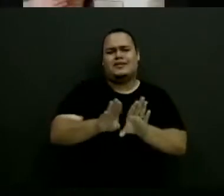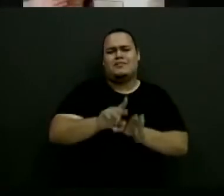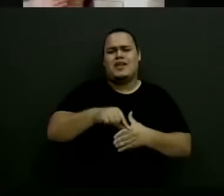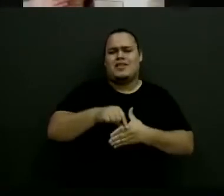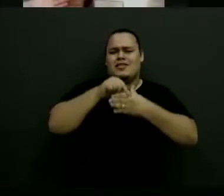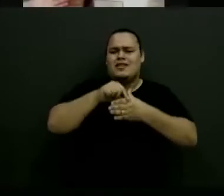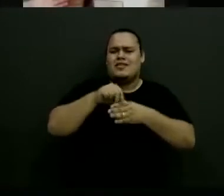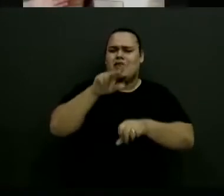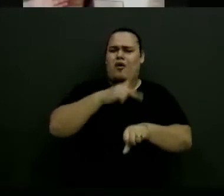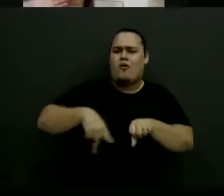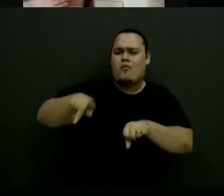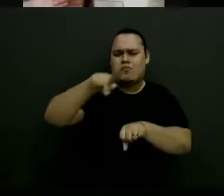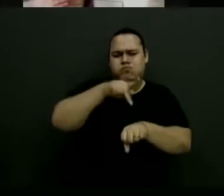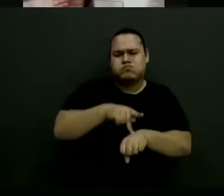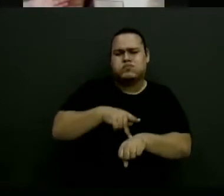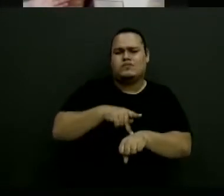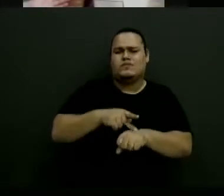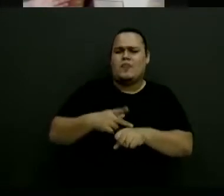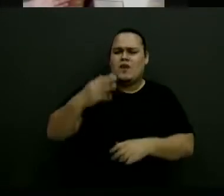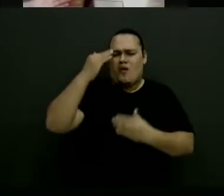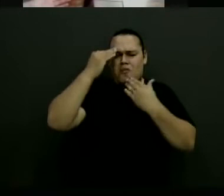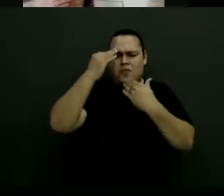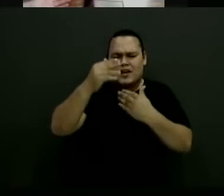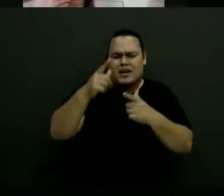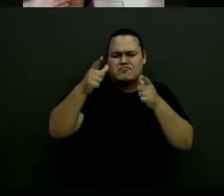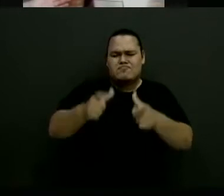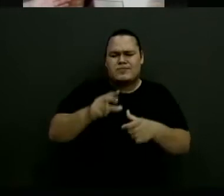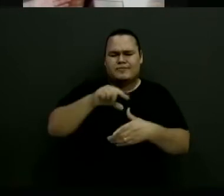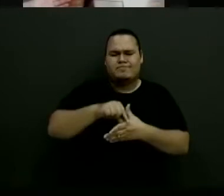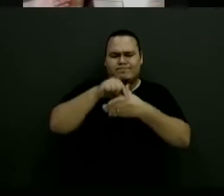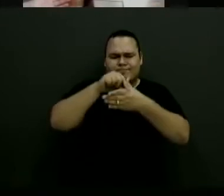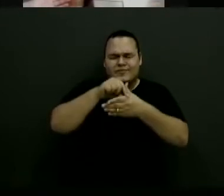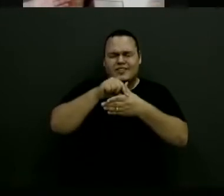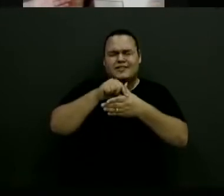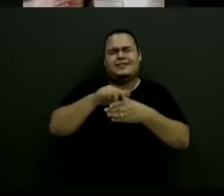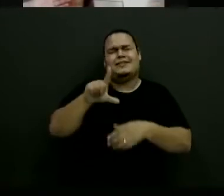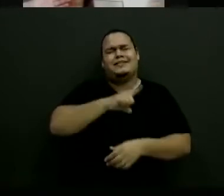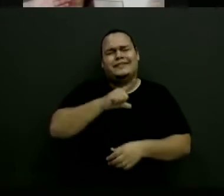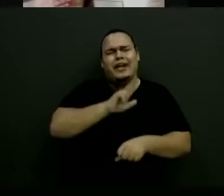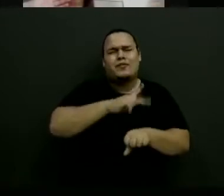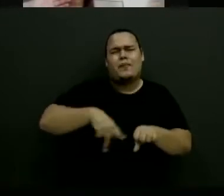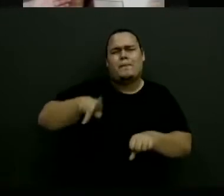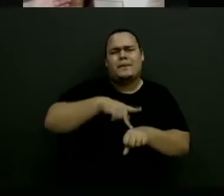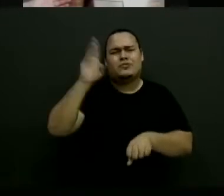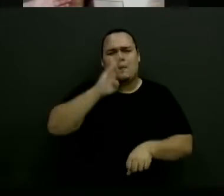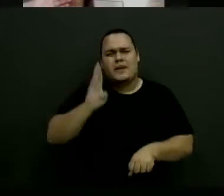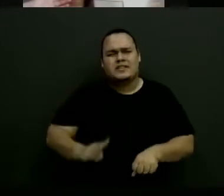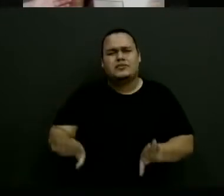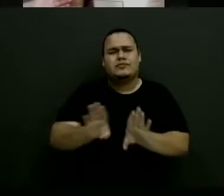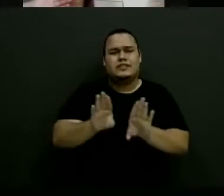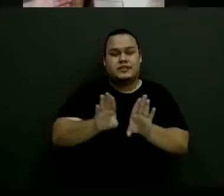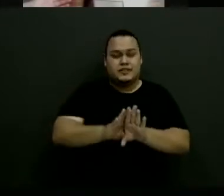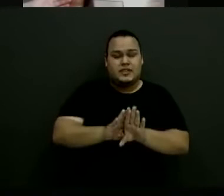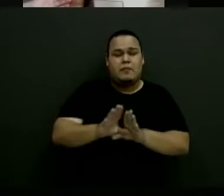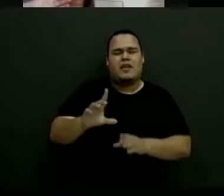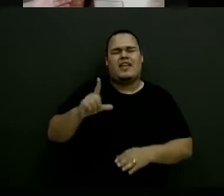nacional. Obrigado pela nossa liderança estadual. Abençoe, Senhor, o pastor Itamar com todo esse projeto, com os coordenadores estaduais